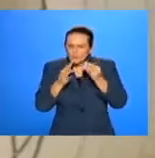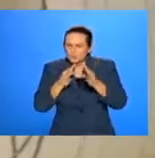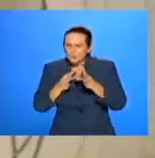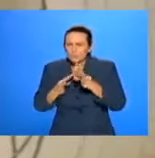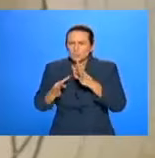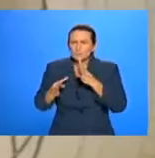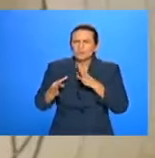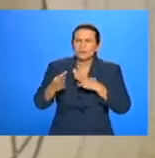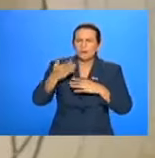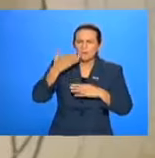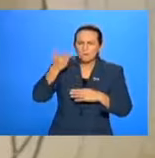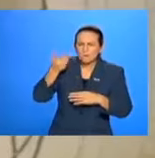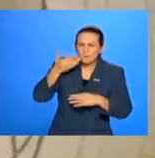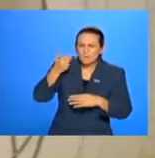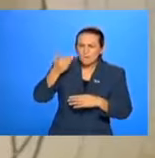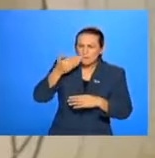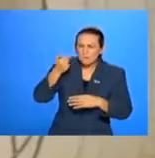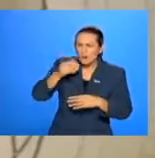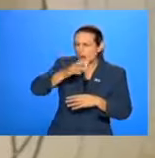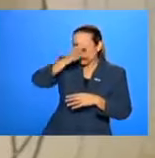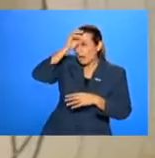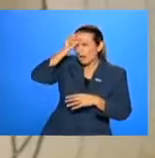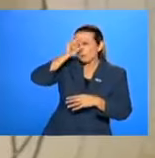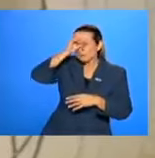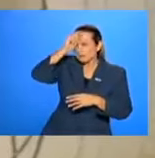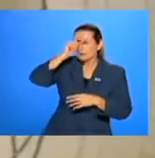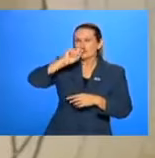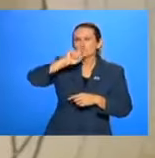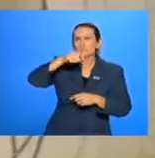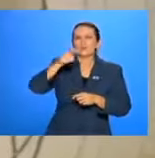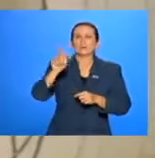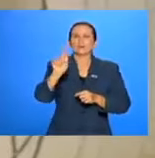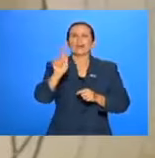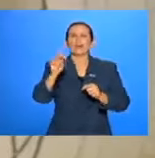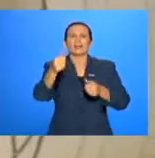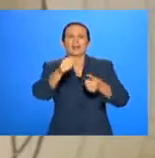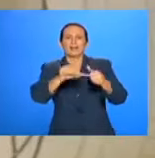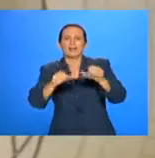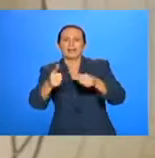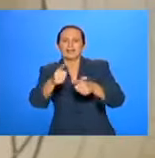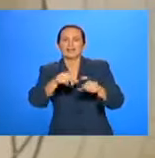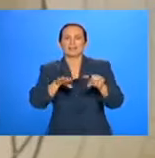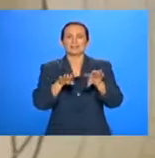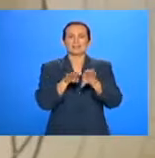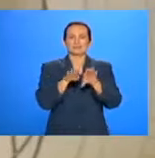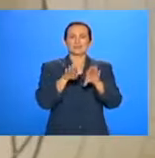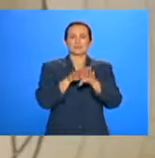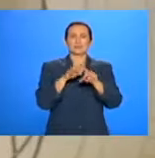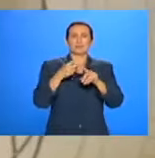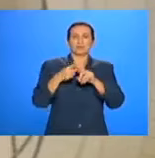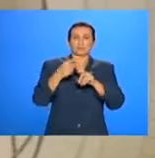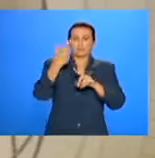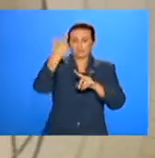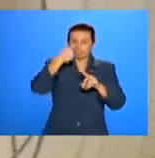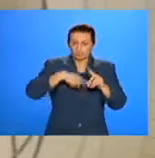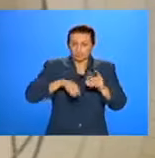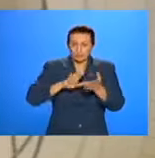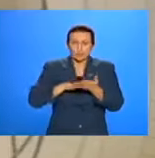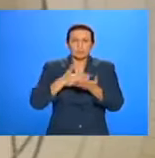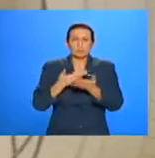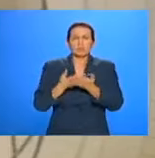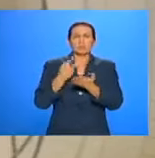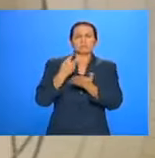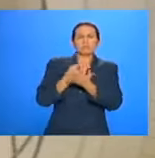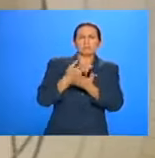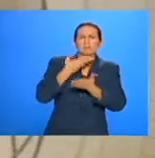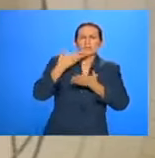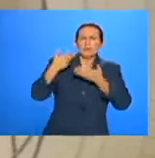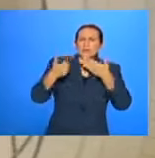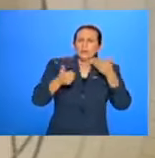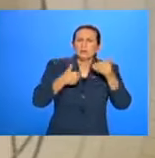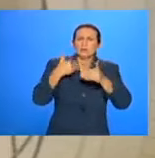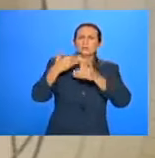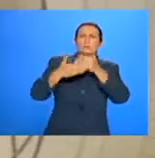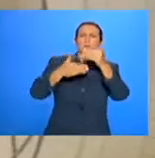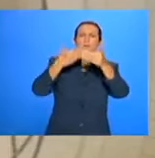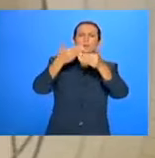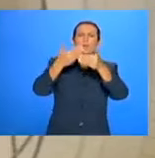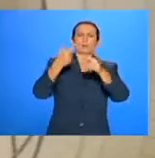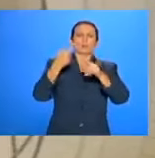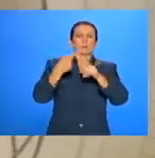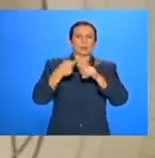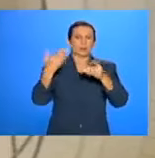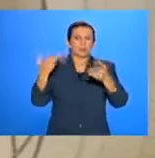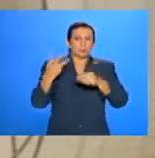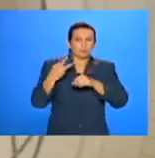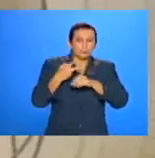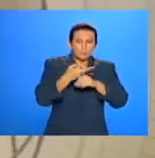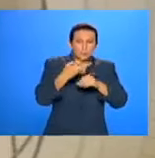conhecimentos. Ele tem que estar sempre se aperfeiçoando, sempre melhorando, porque a procura por intérprete